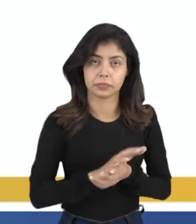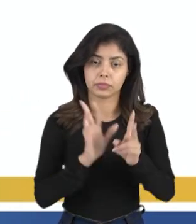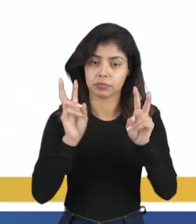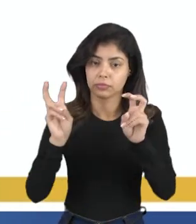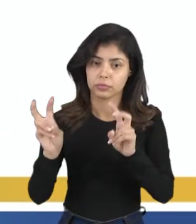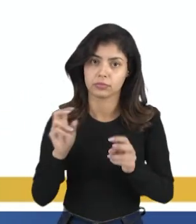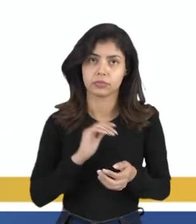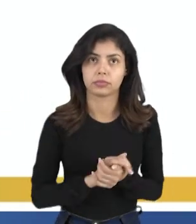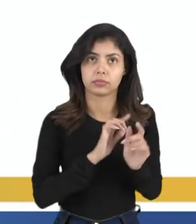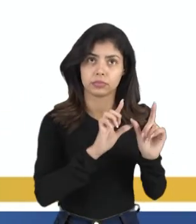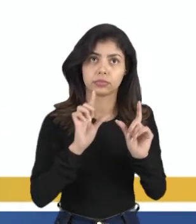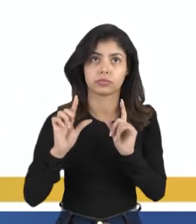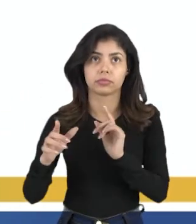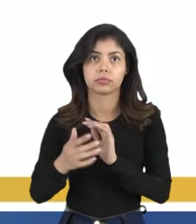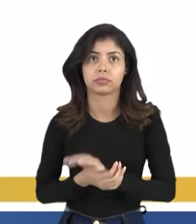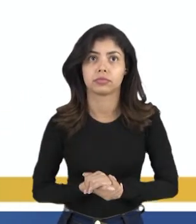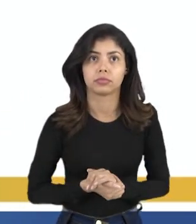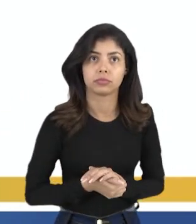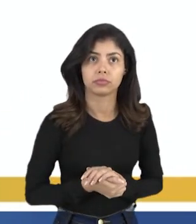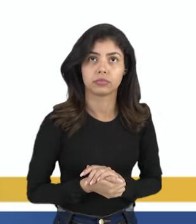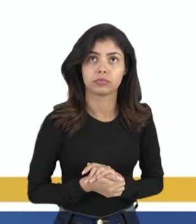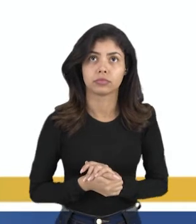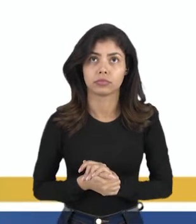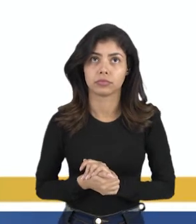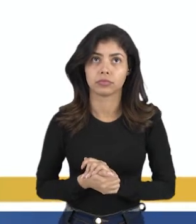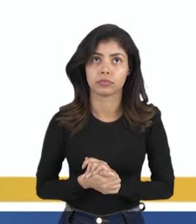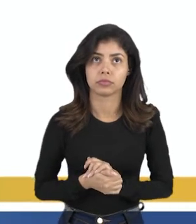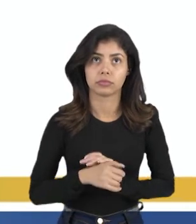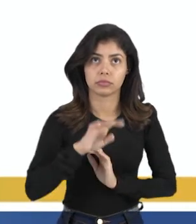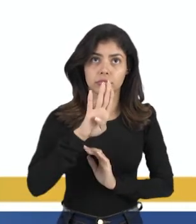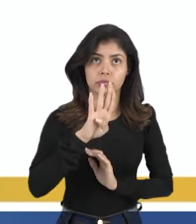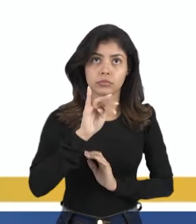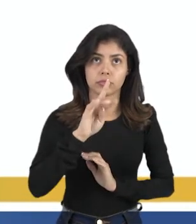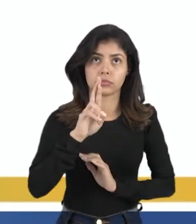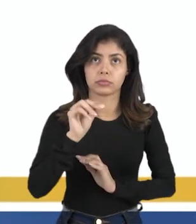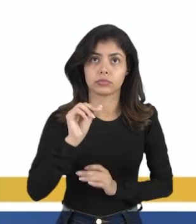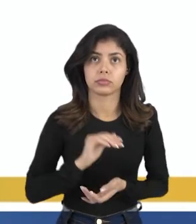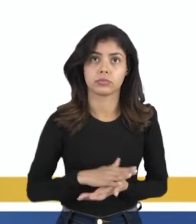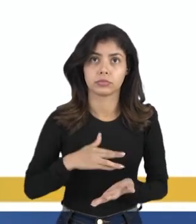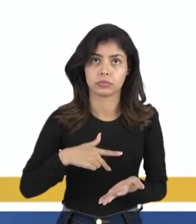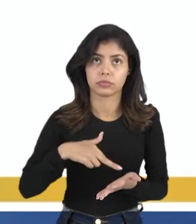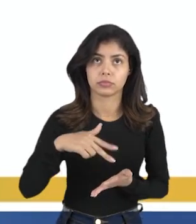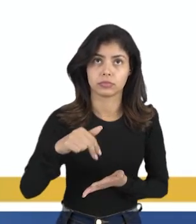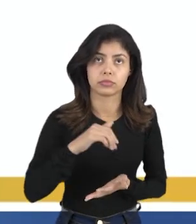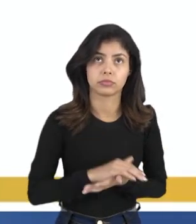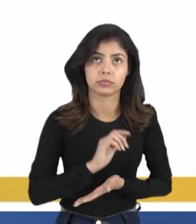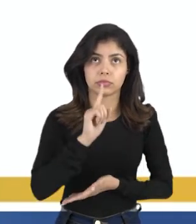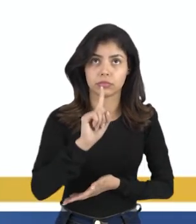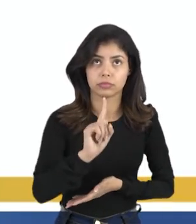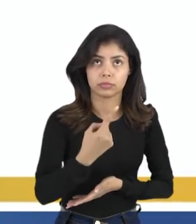de vários quadrinhos, e é os Beatles atravessando a Abbey Road em